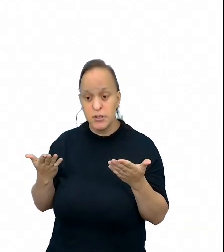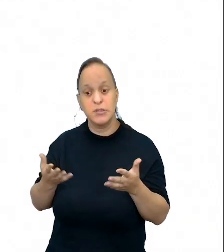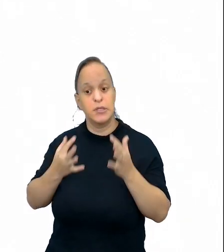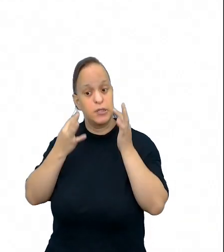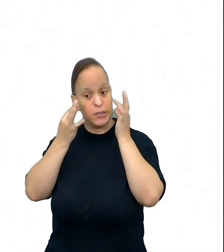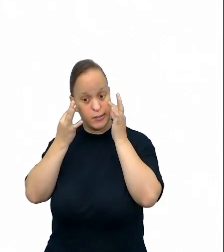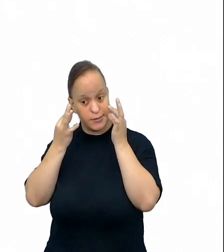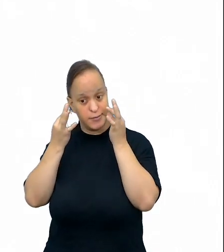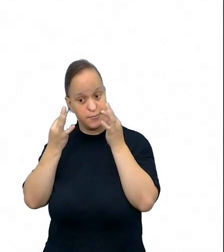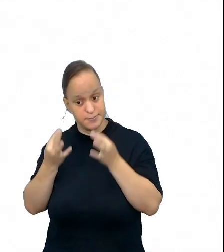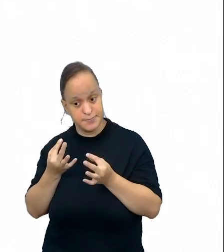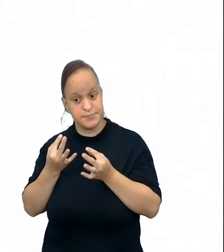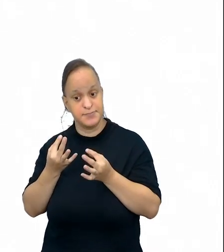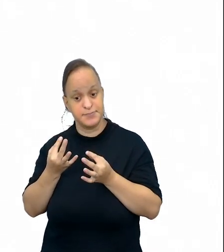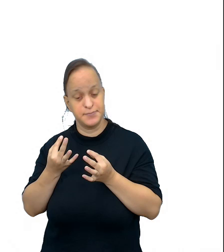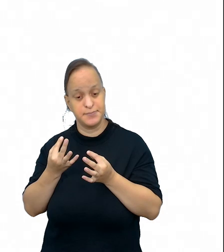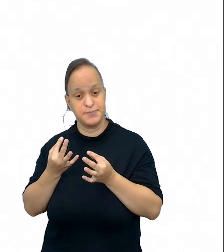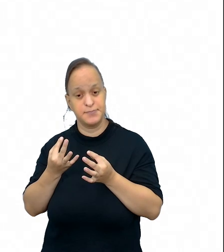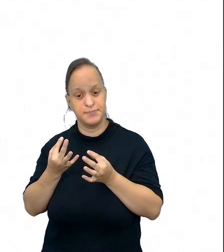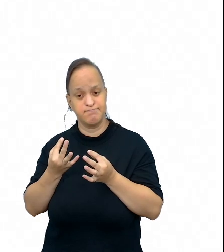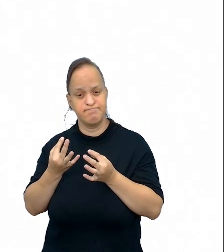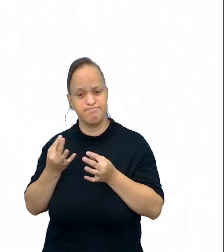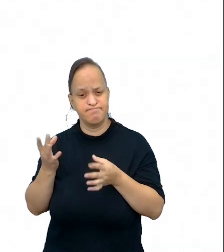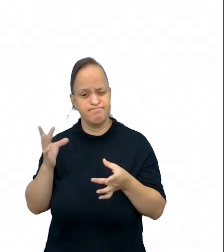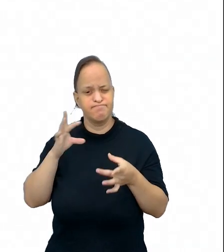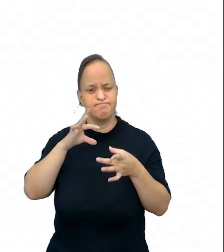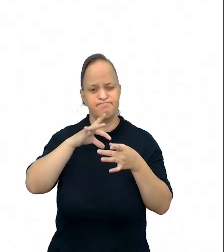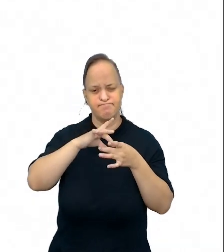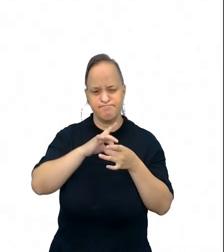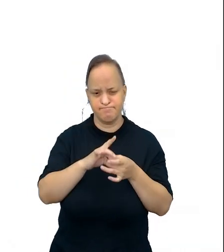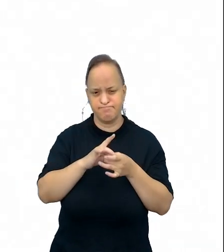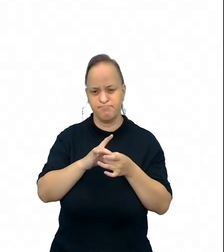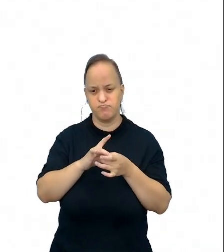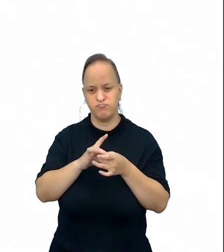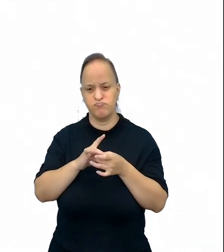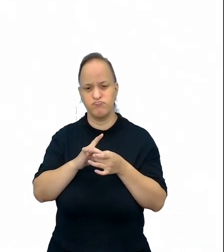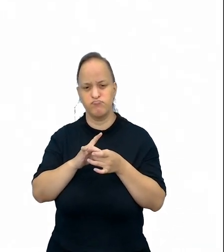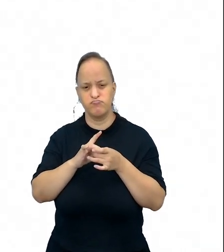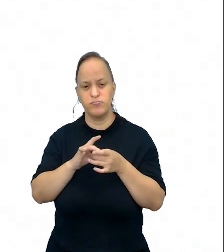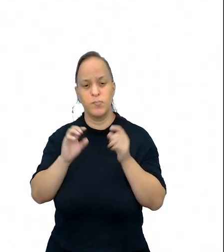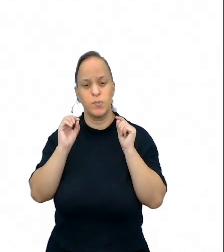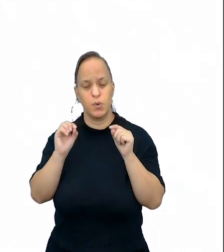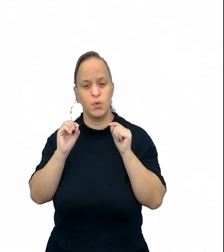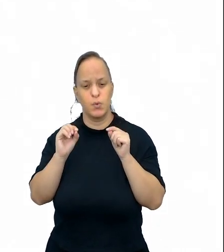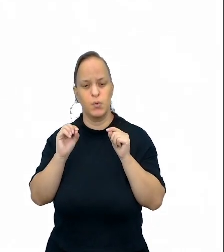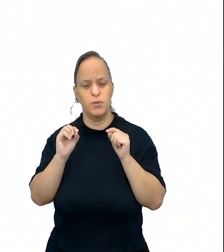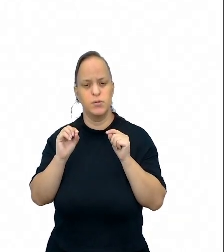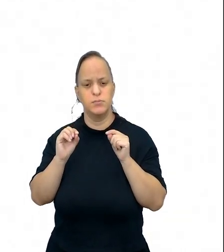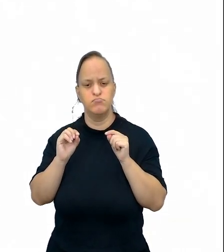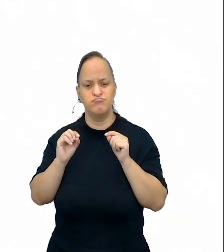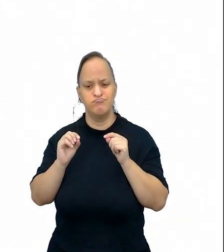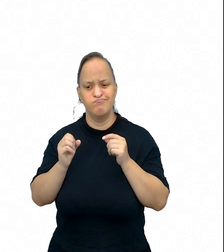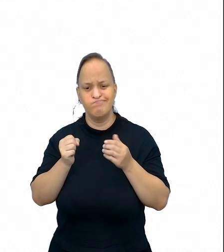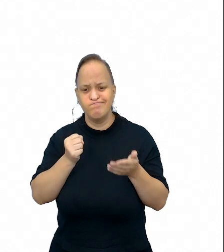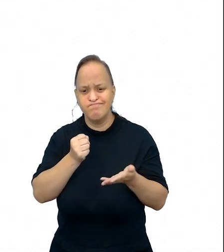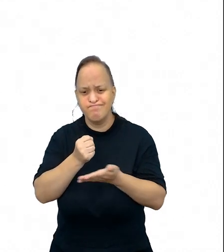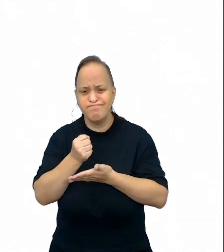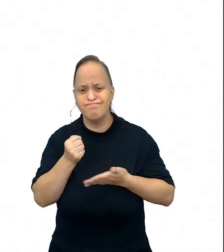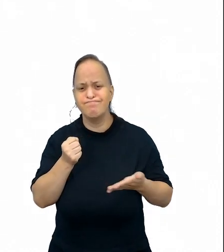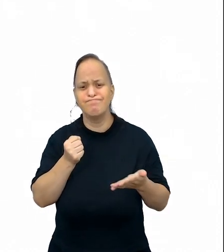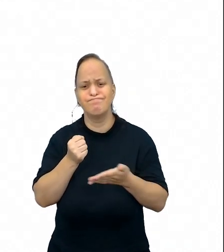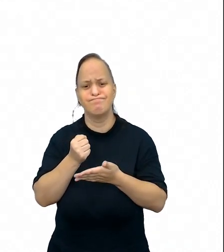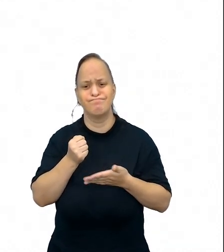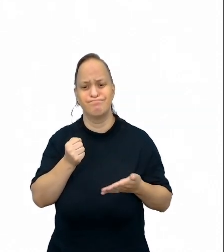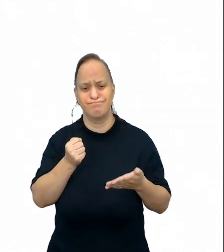conecta com a habilidade essencial relativa à análise e discussão de produção de temas por meio do recurso podcast que faz uso da